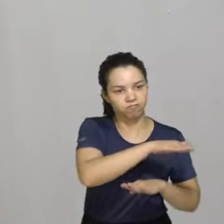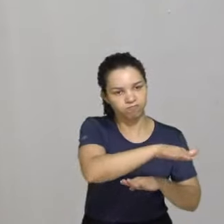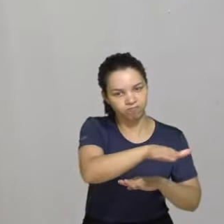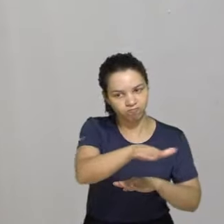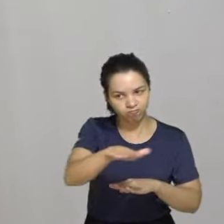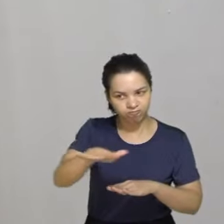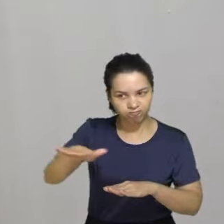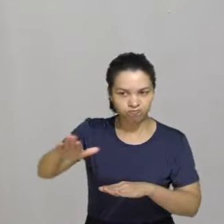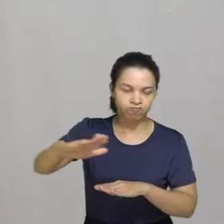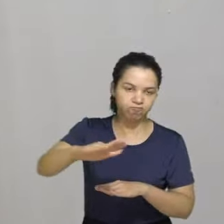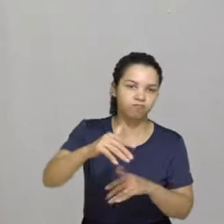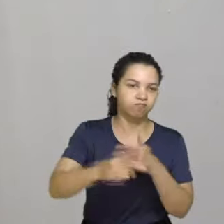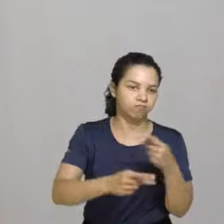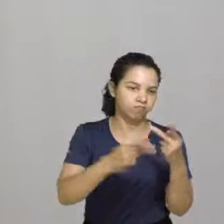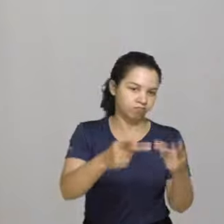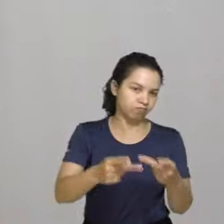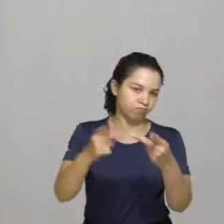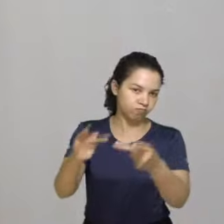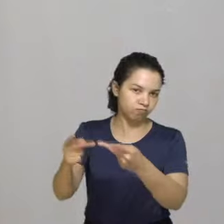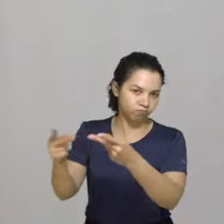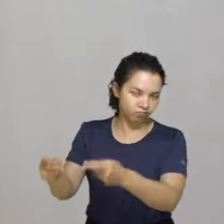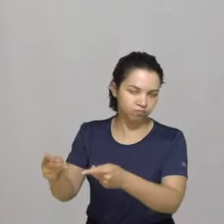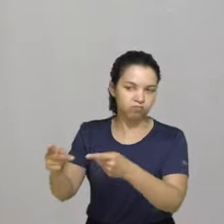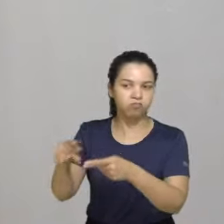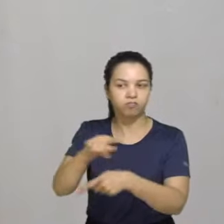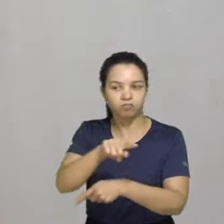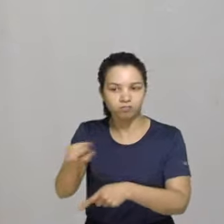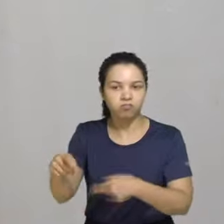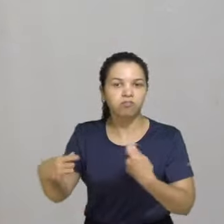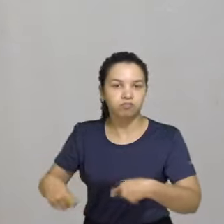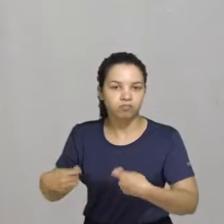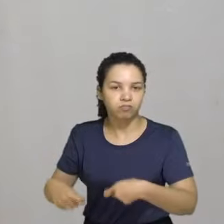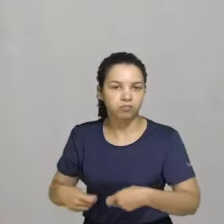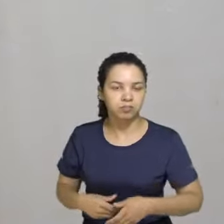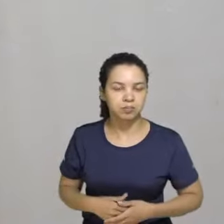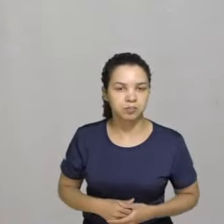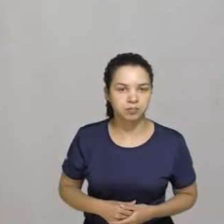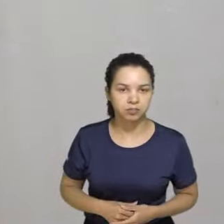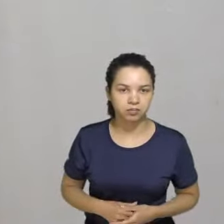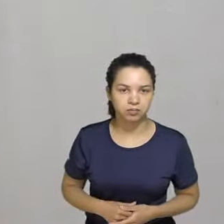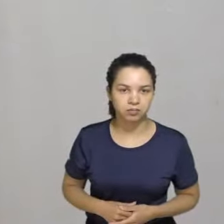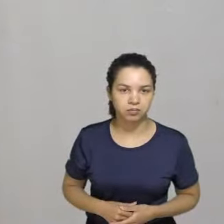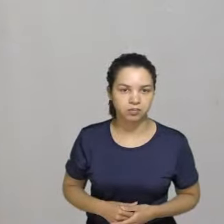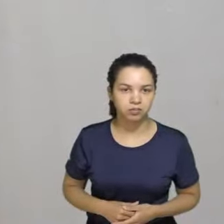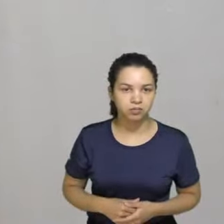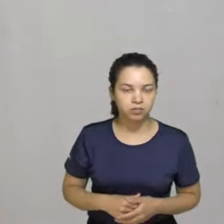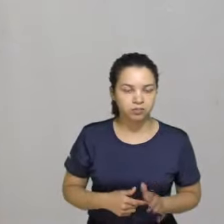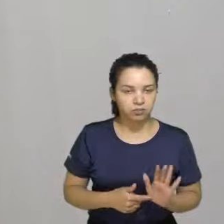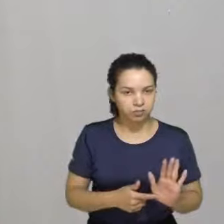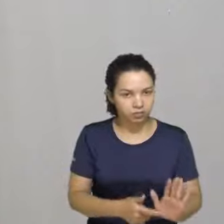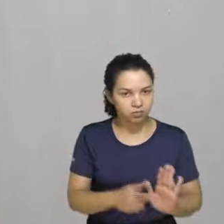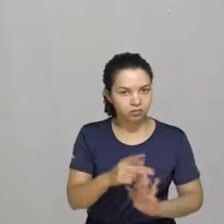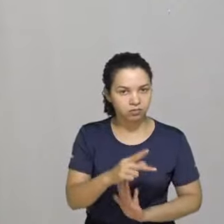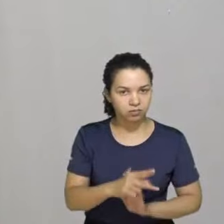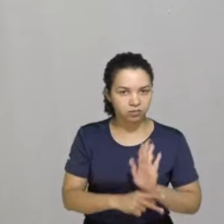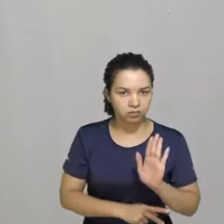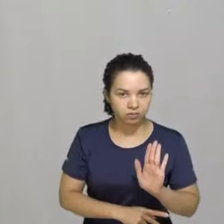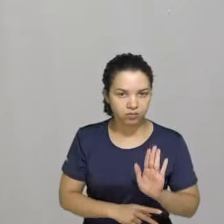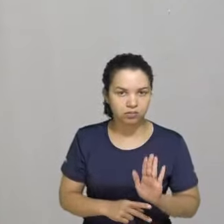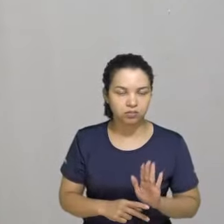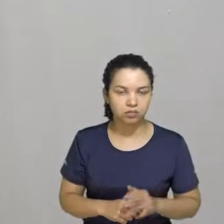e verificando in loco suas demandas. Apresentei projetos, busquei recursos,